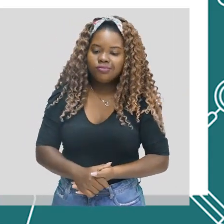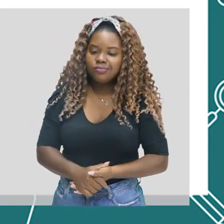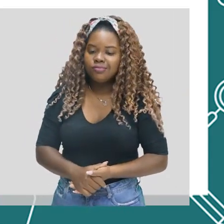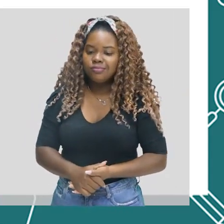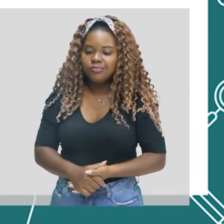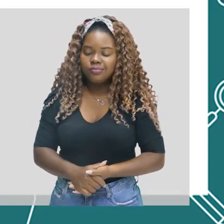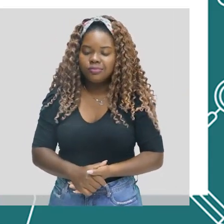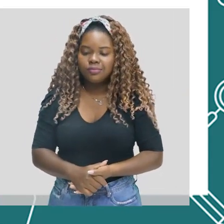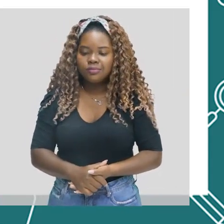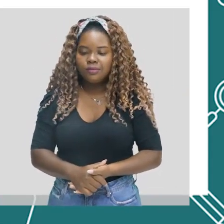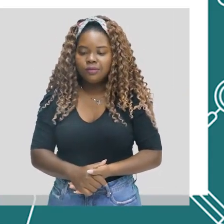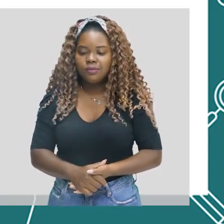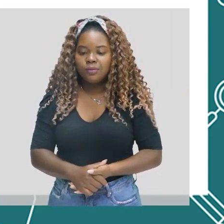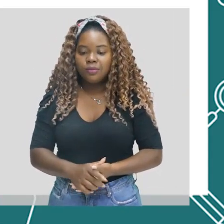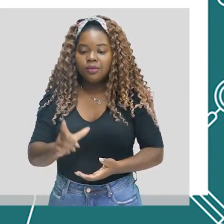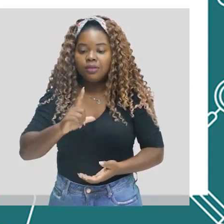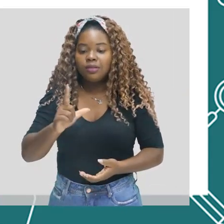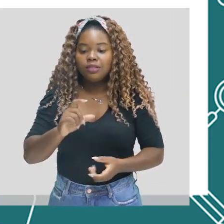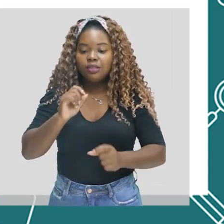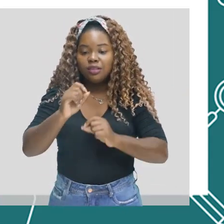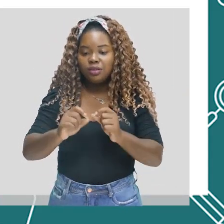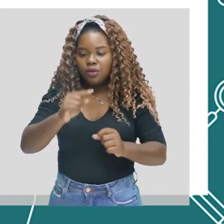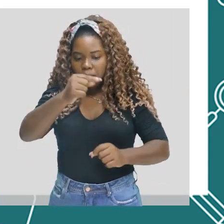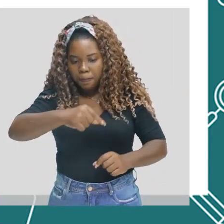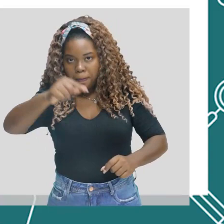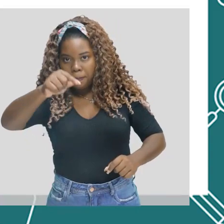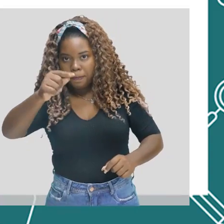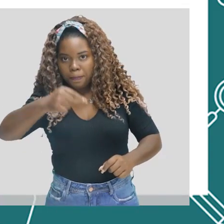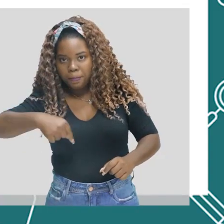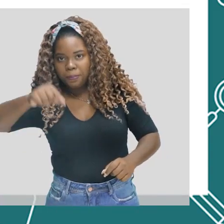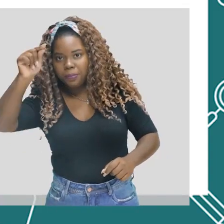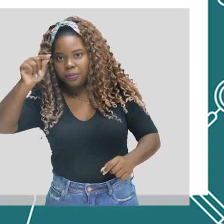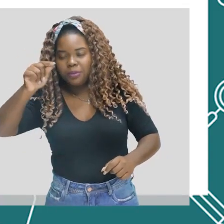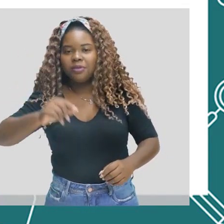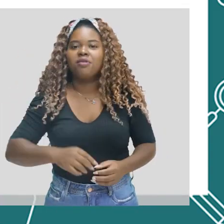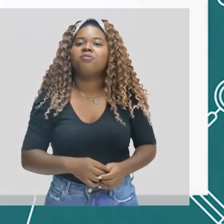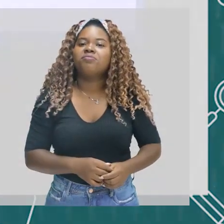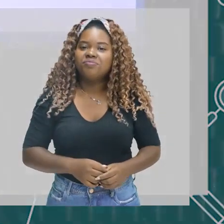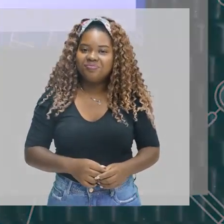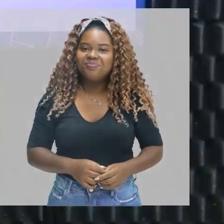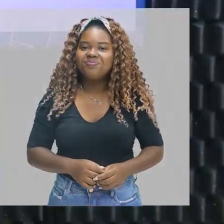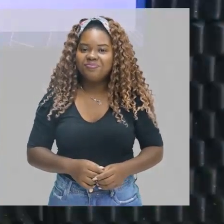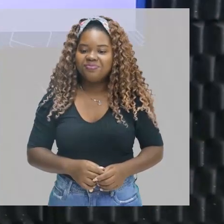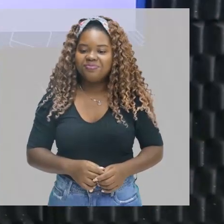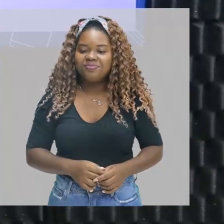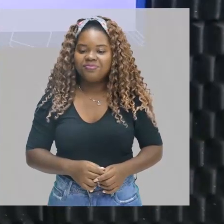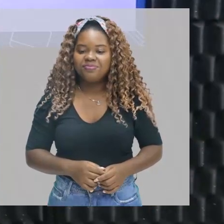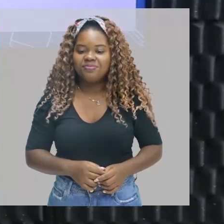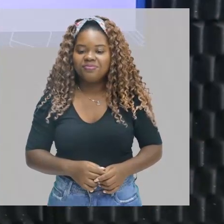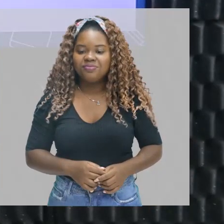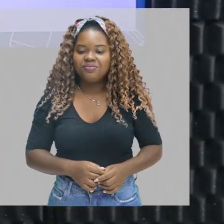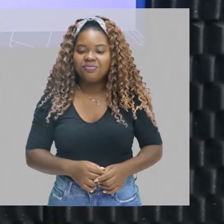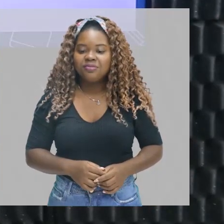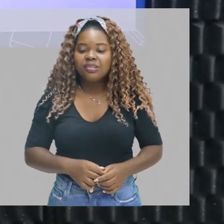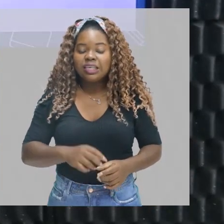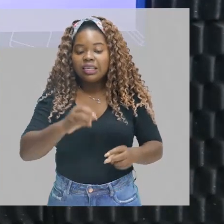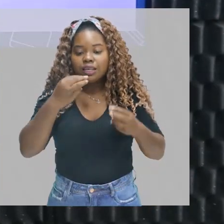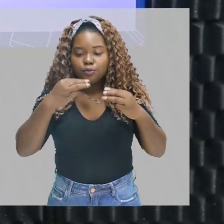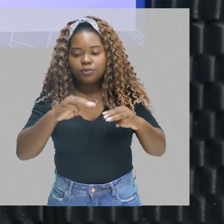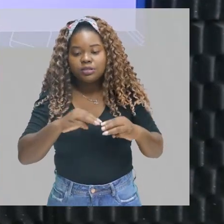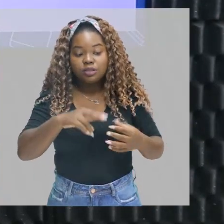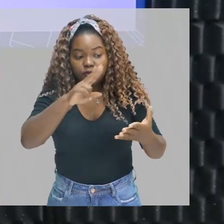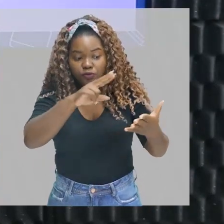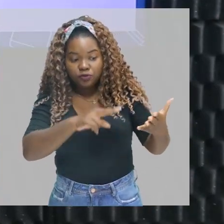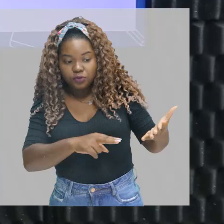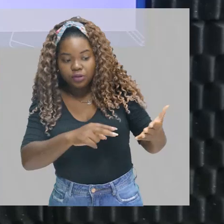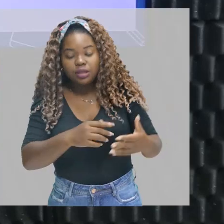Observem todo o contexto. Tem aqueles 2 risquinhos, né, que a mensagem foi entregue, foi enviada, foi lida, né, tá ali azulzinho, como